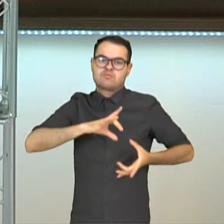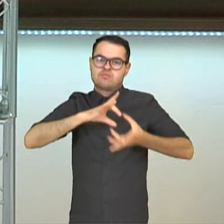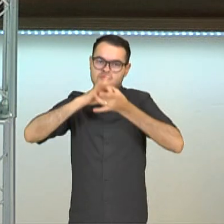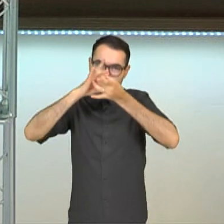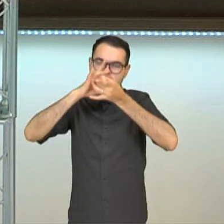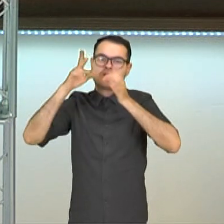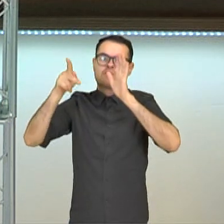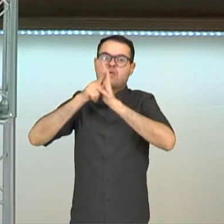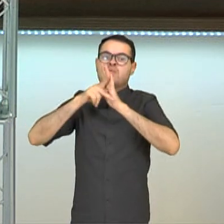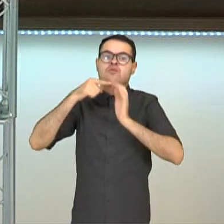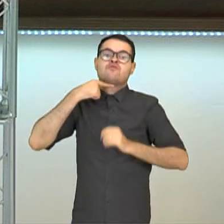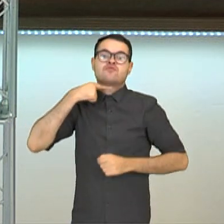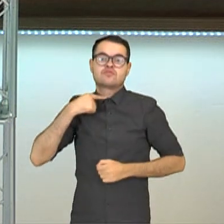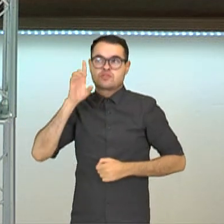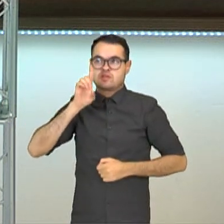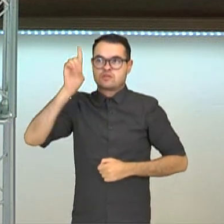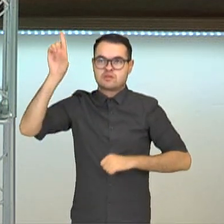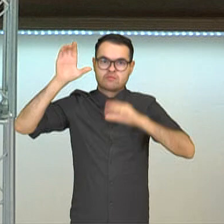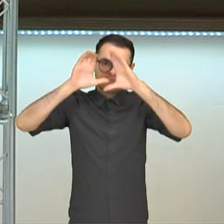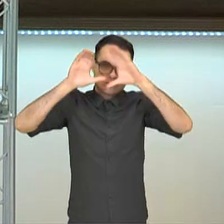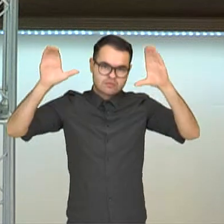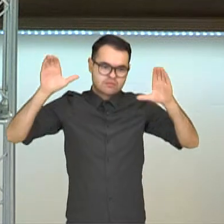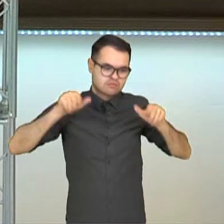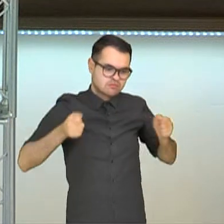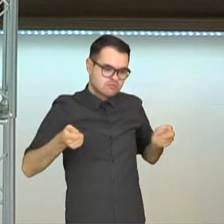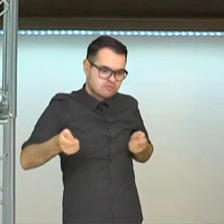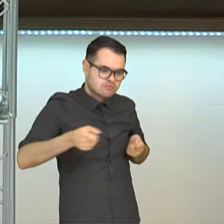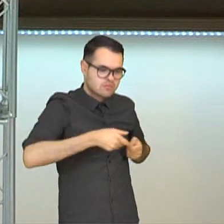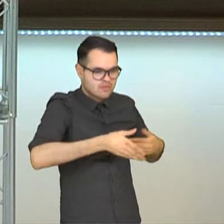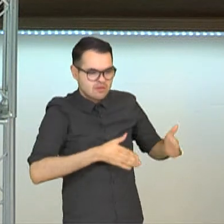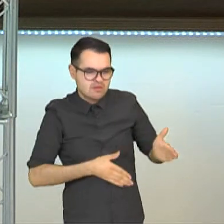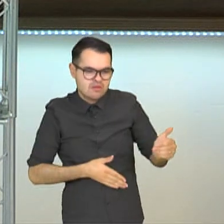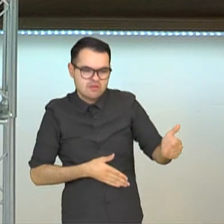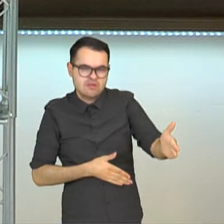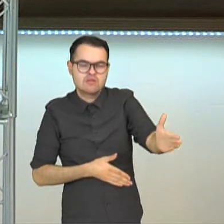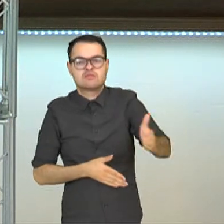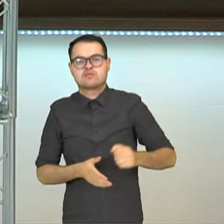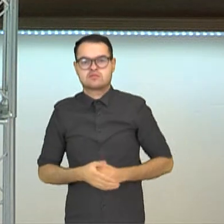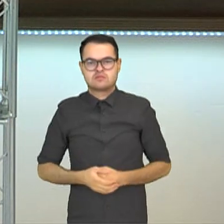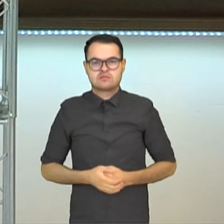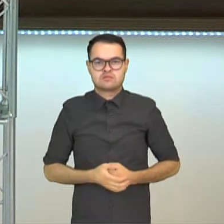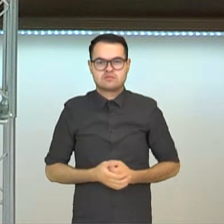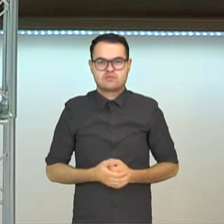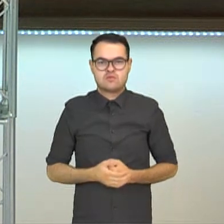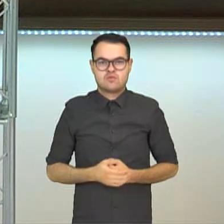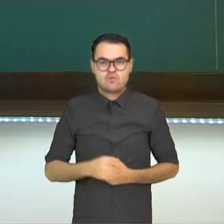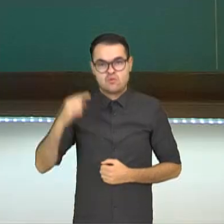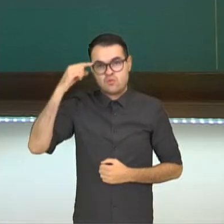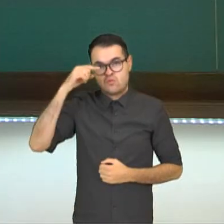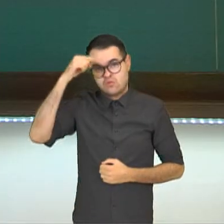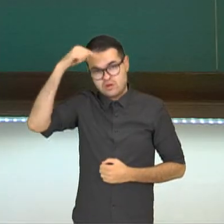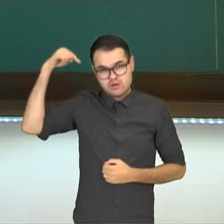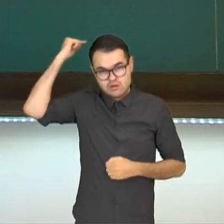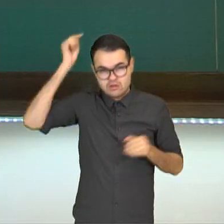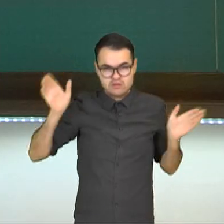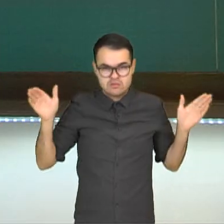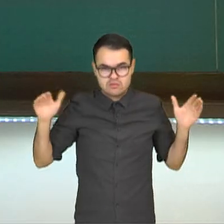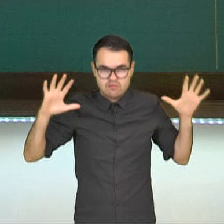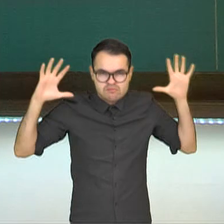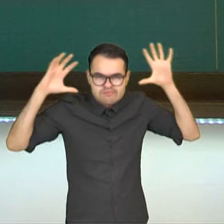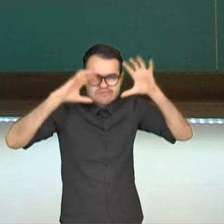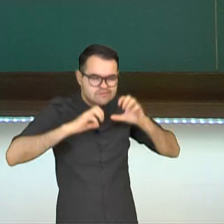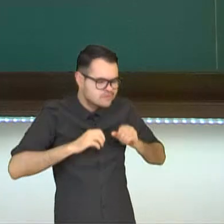divina. Aqui nesse poema, quando ele fala, quando nasci um anjo torto, desses que vivem na